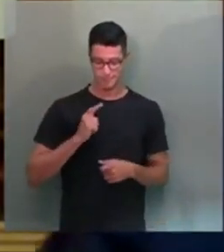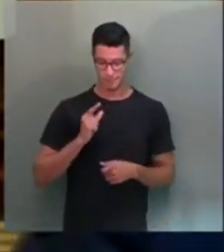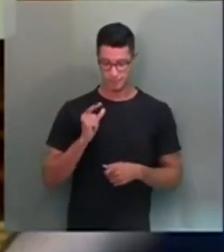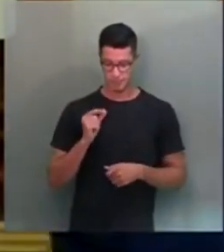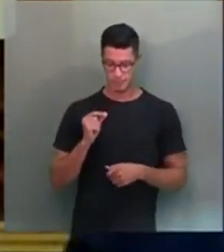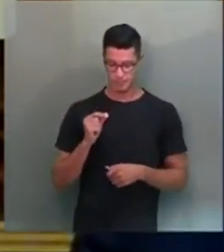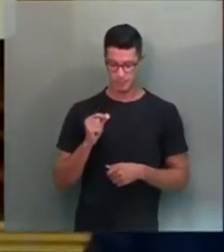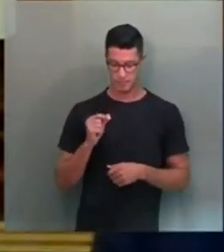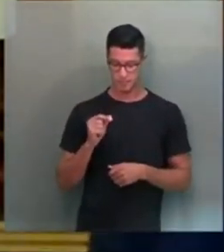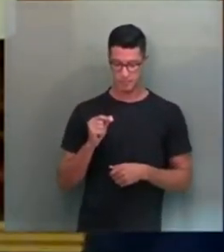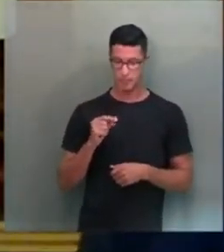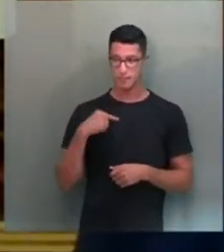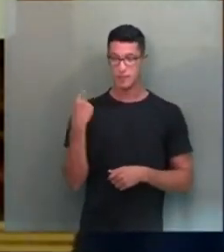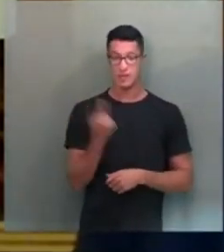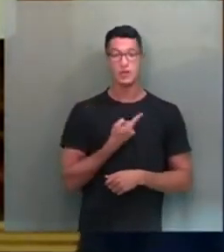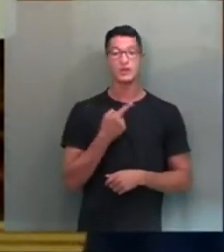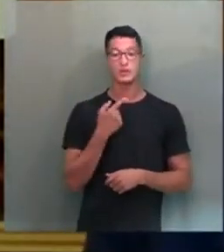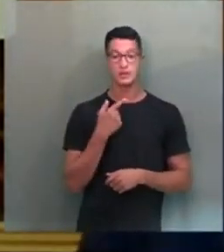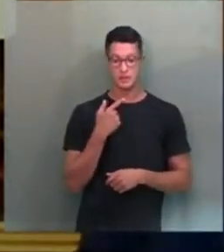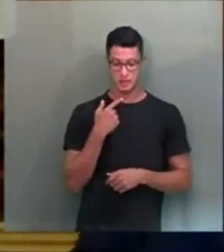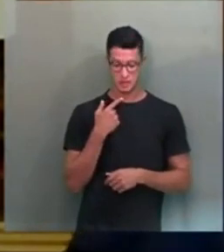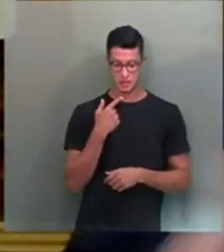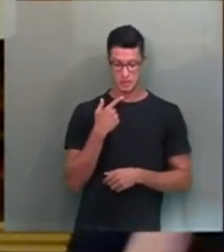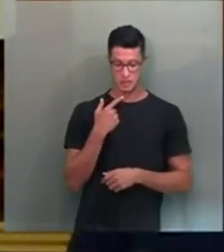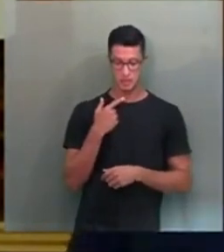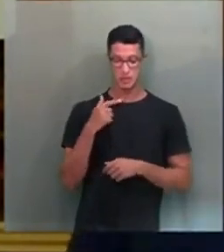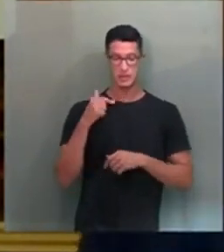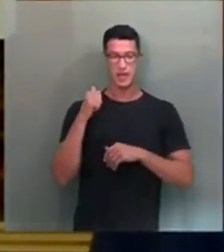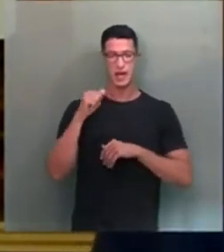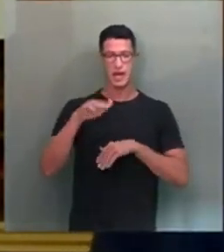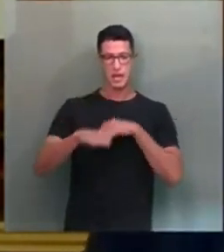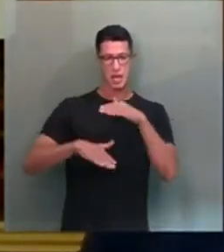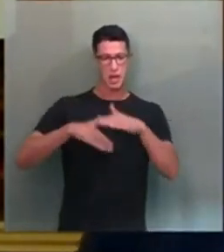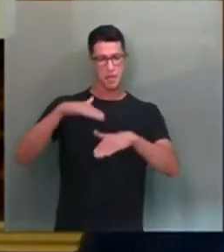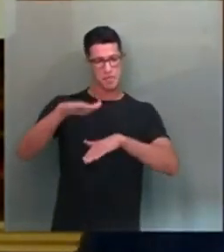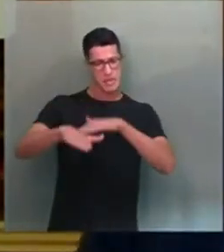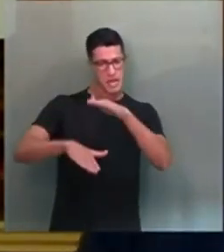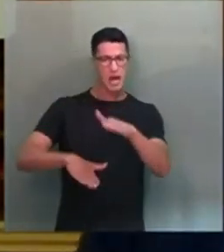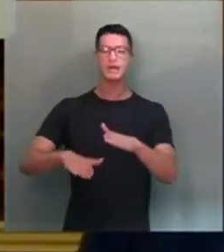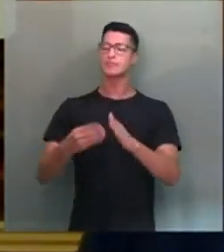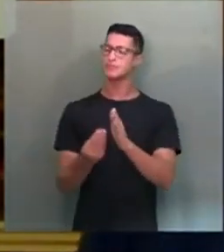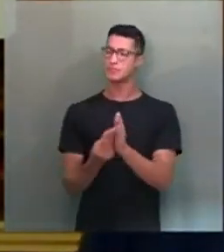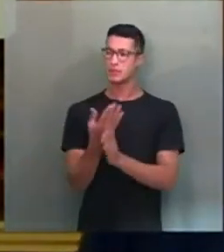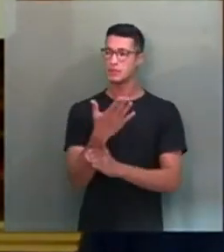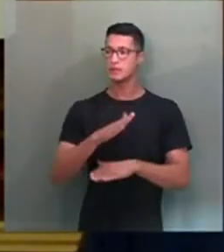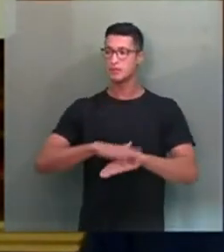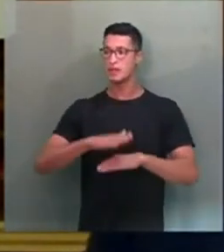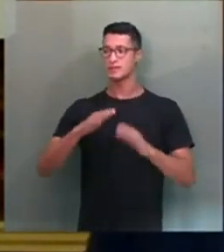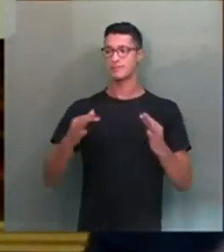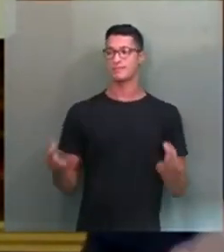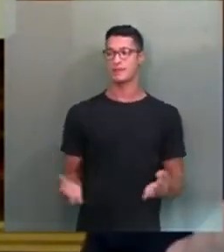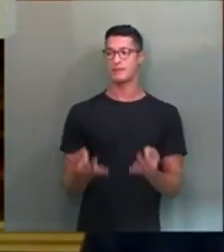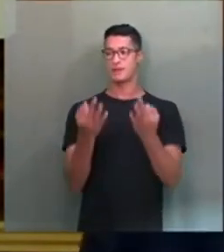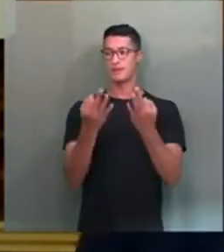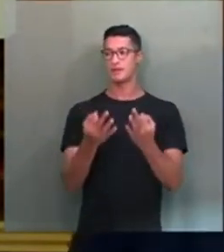que todos nós desejamos é que essa caminhada ainda produza muitos frutos,